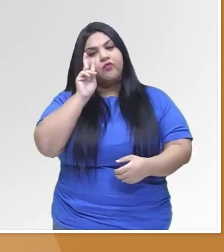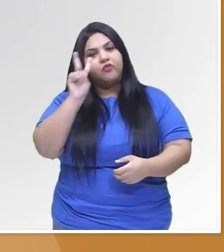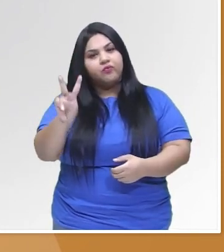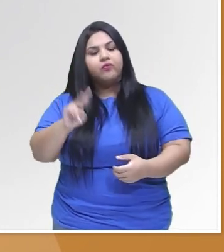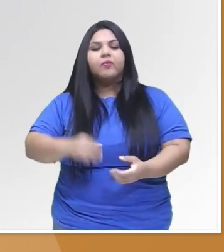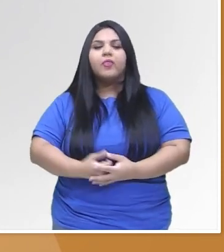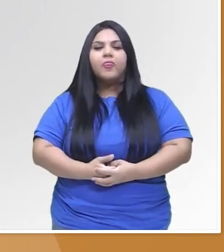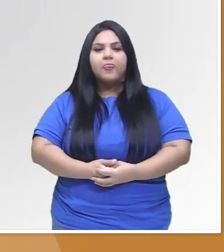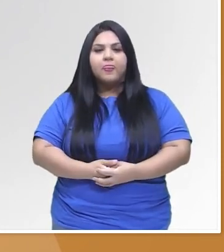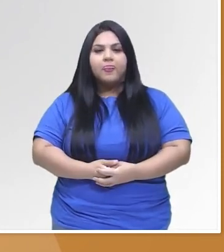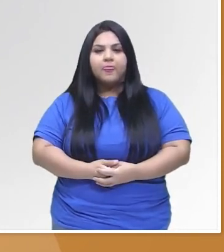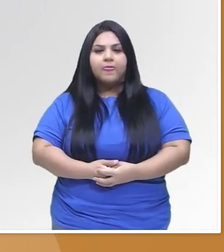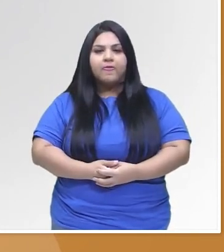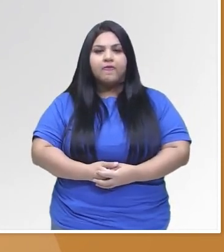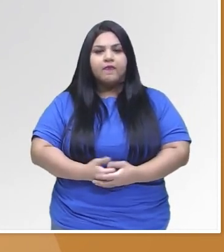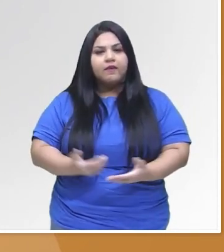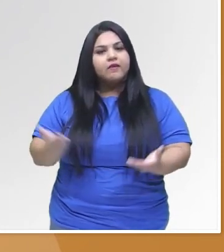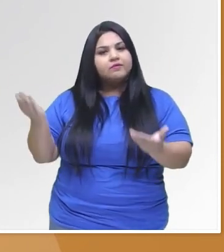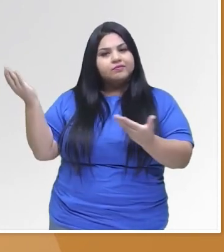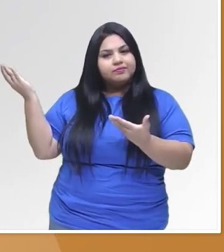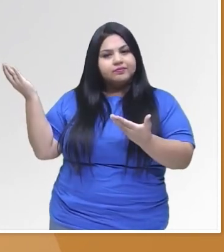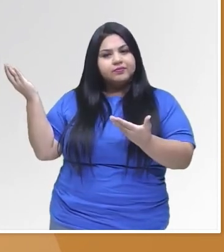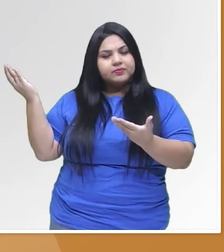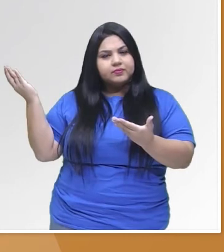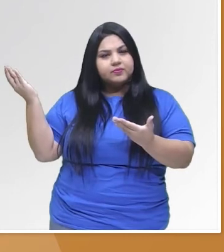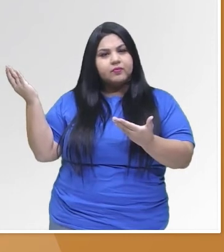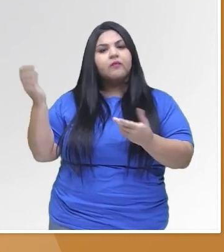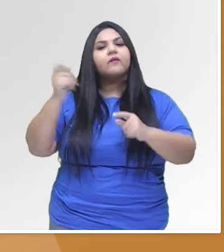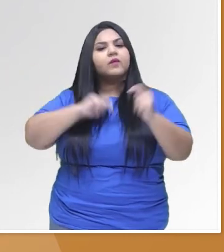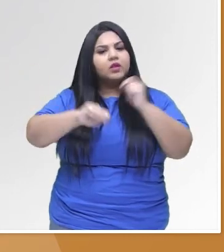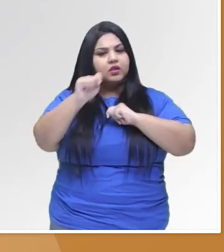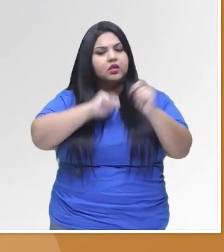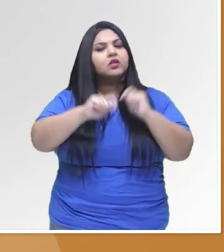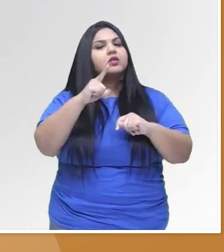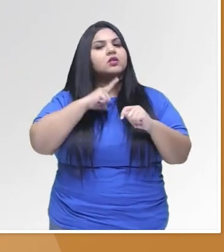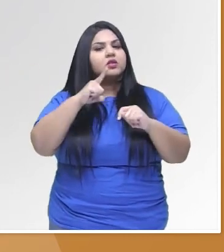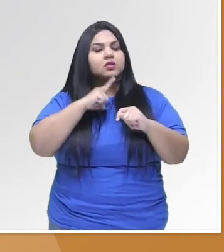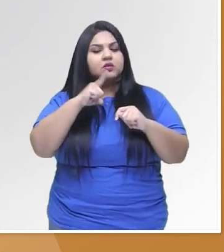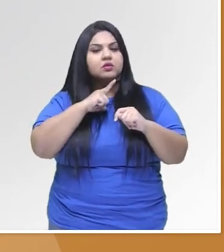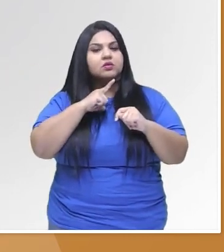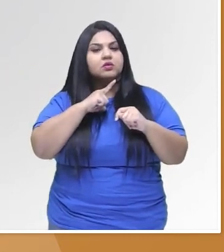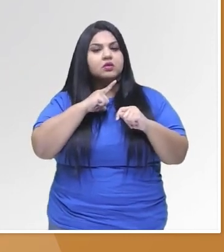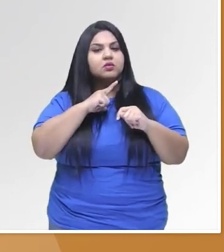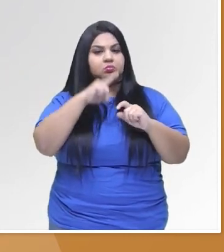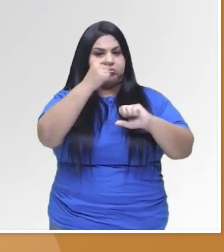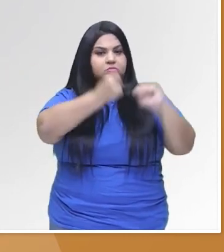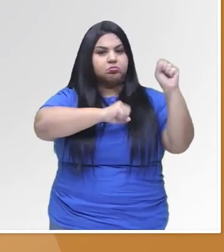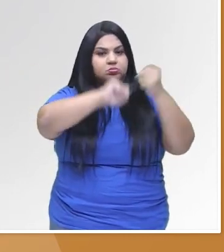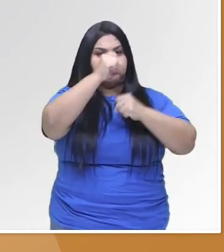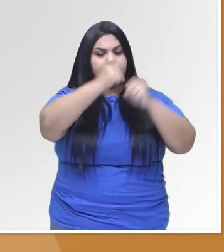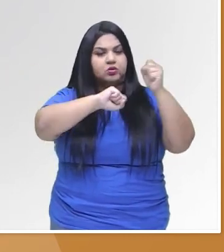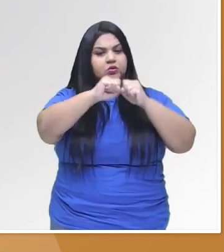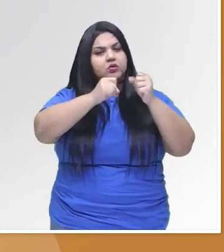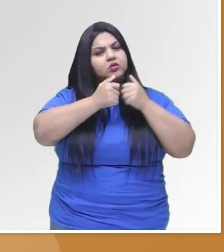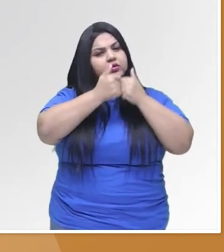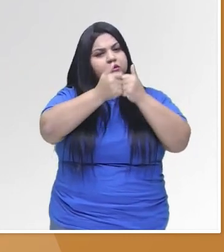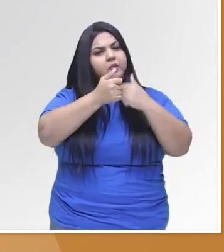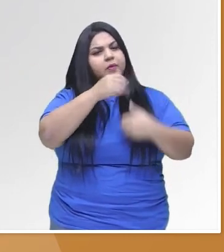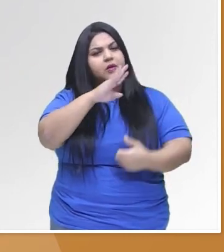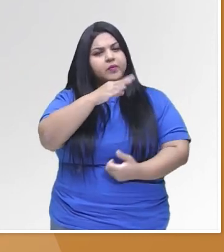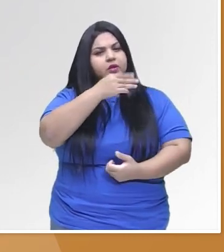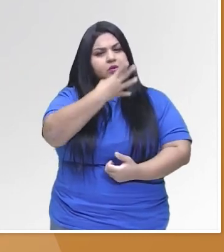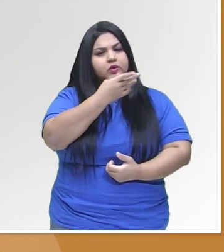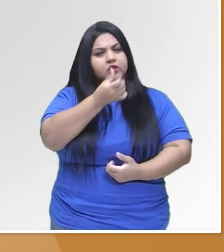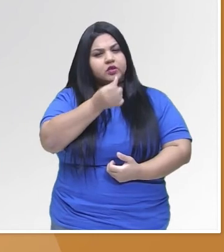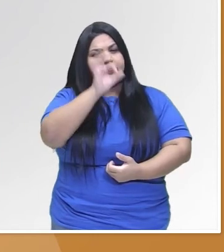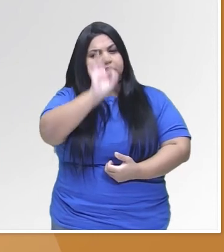O setor industrial, né, a economia do Rio, tem uma economia industrial que aproximadamente 46%